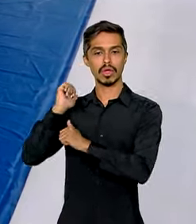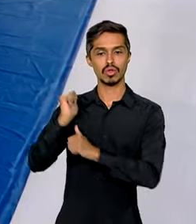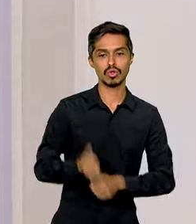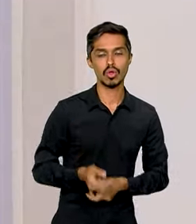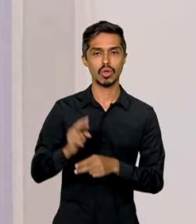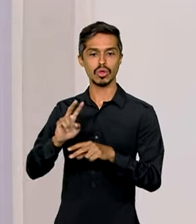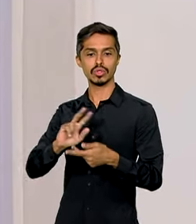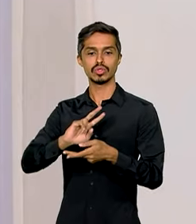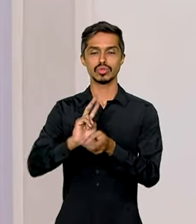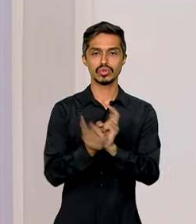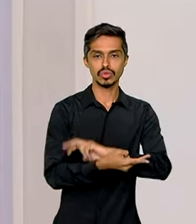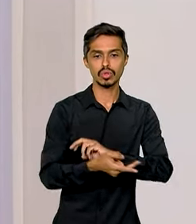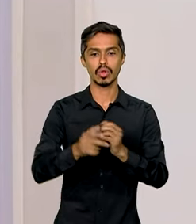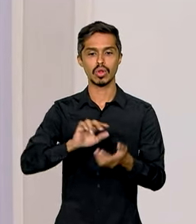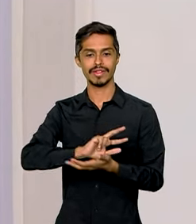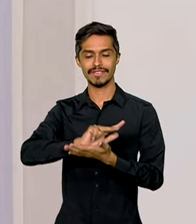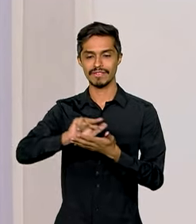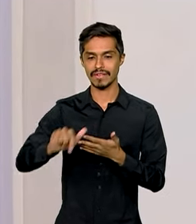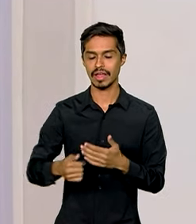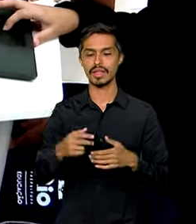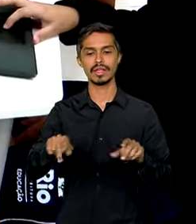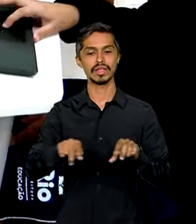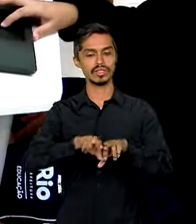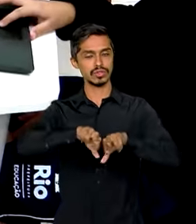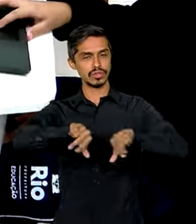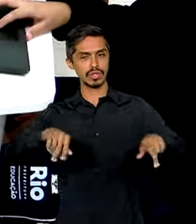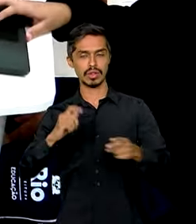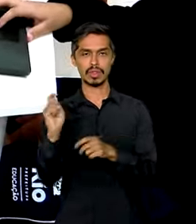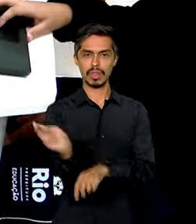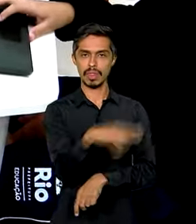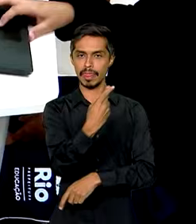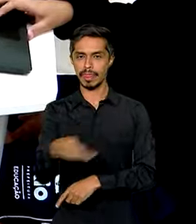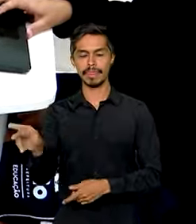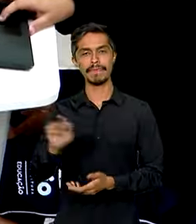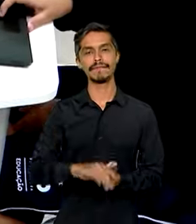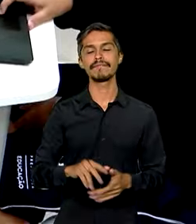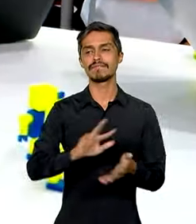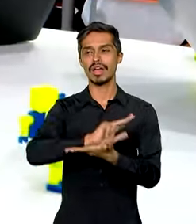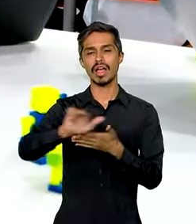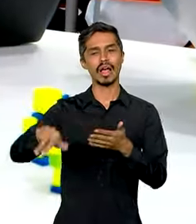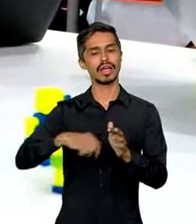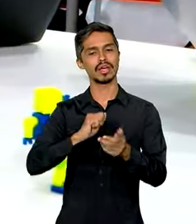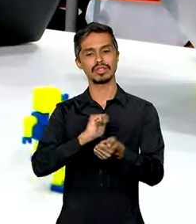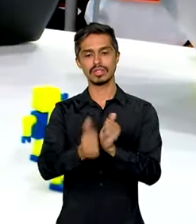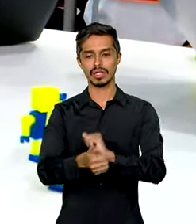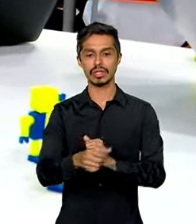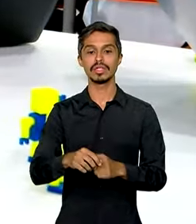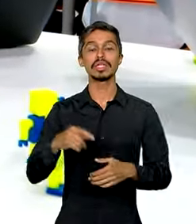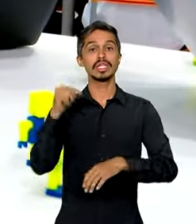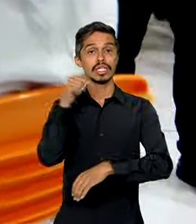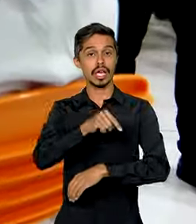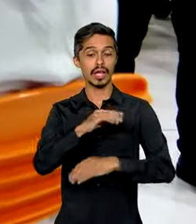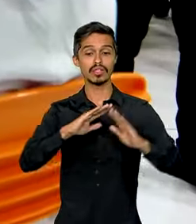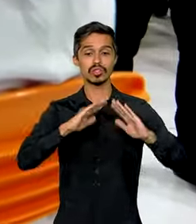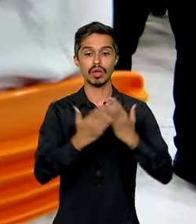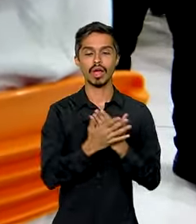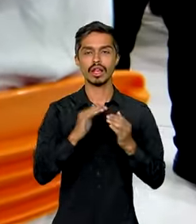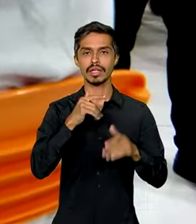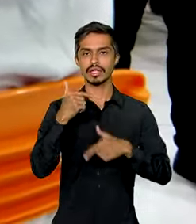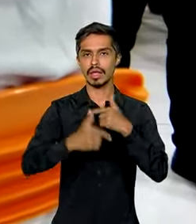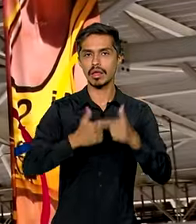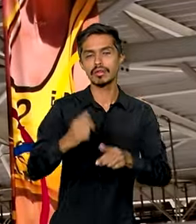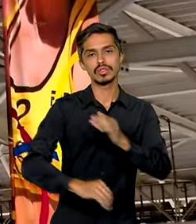lutas, tênis de mesa e ginástica. A escola vai funcionar em tempo integral e vai focar também